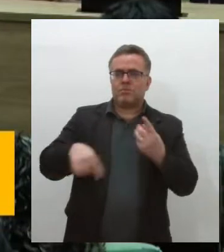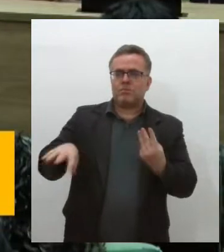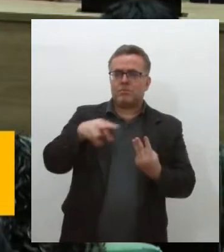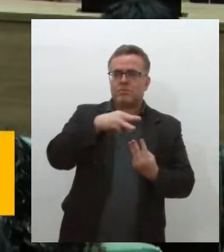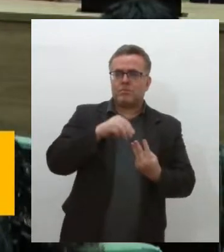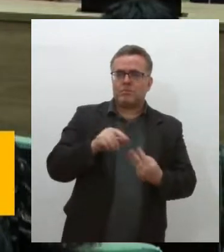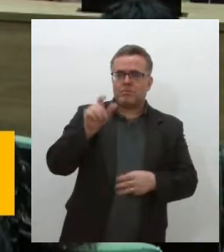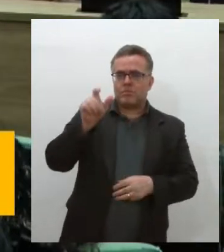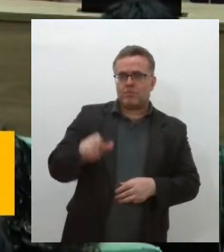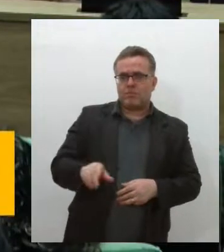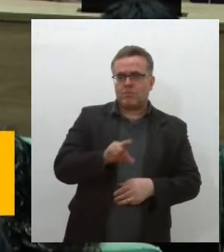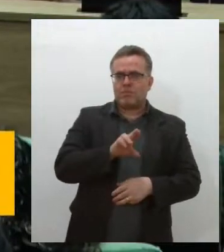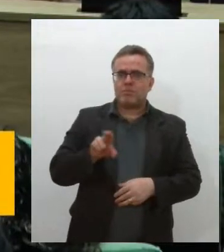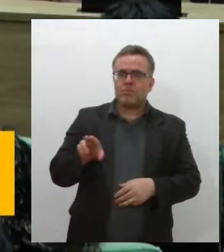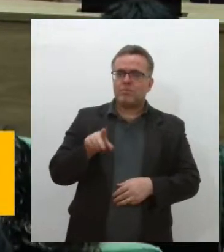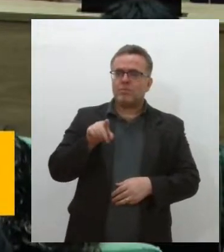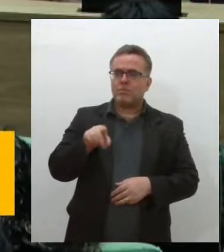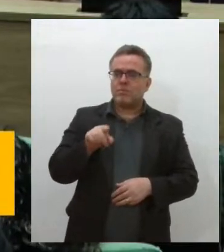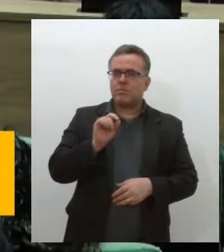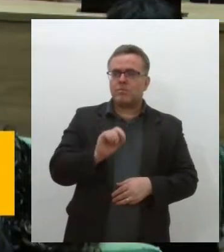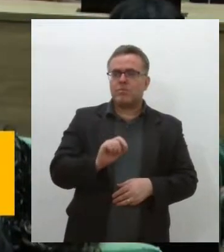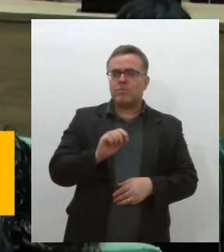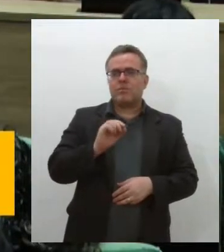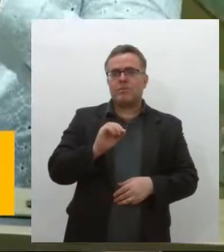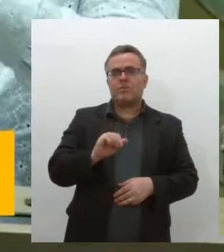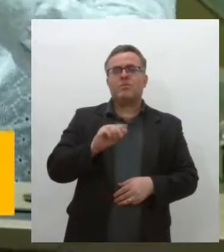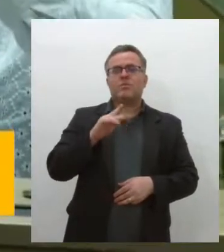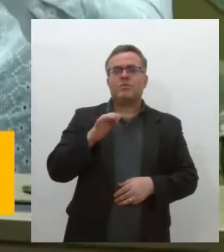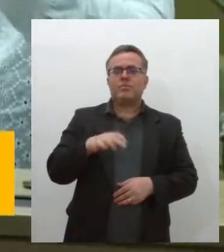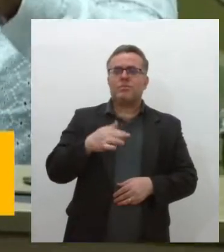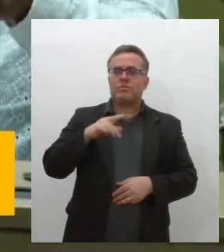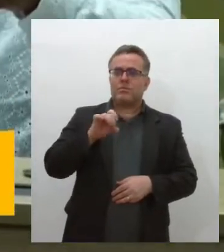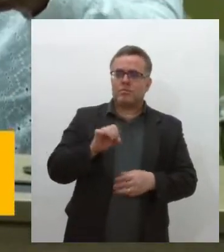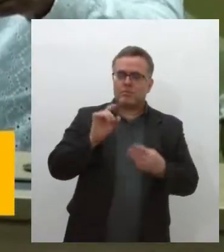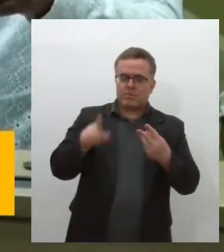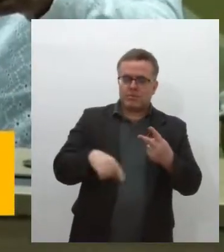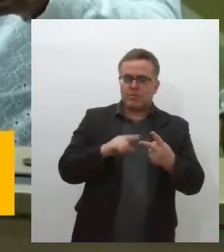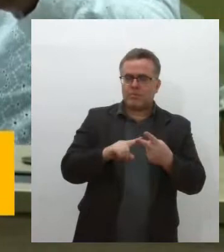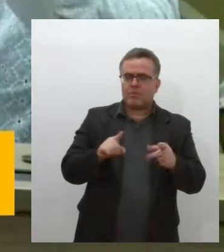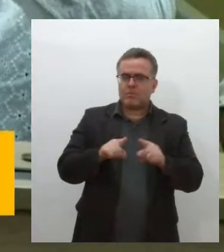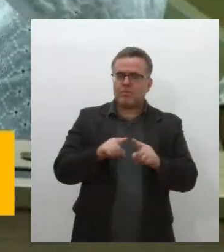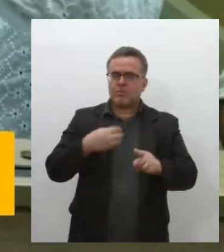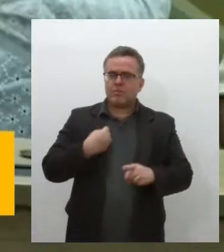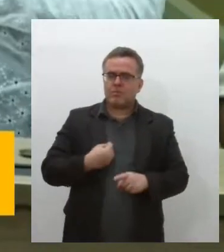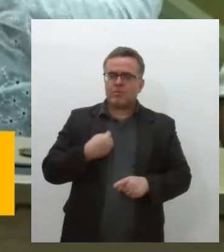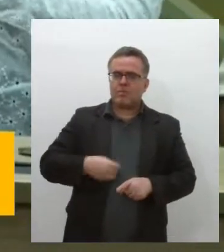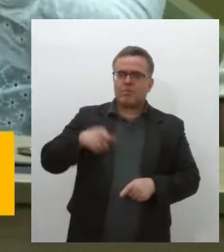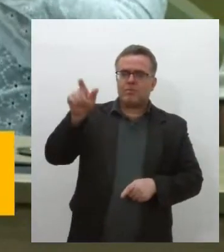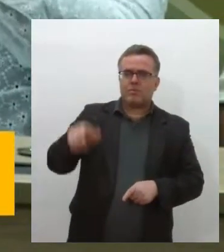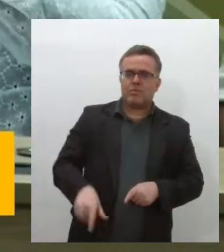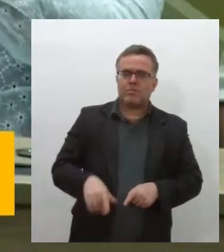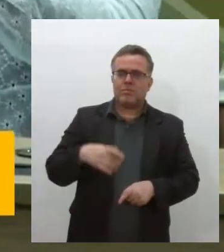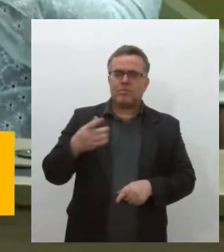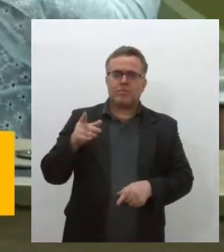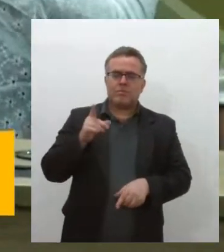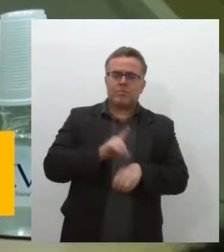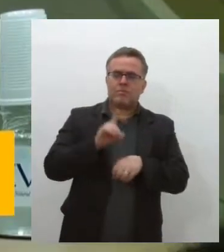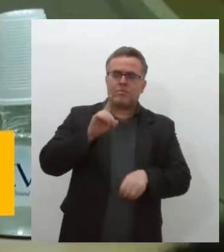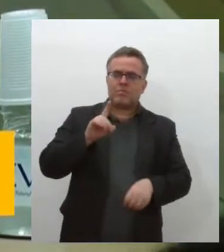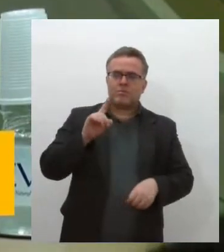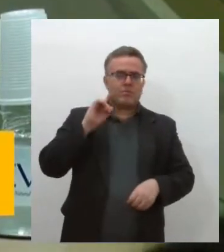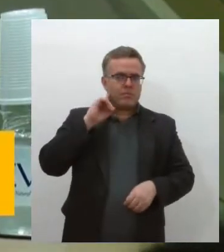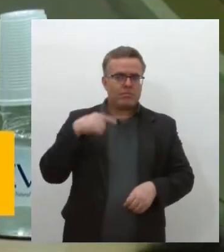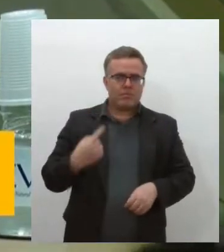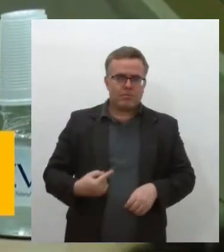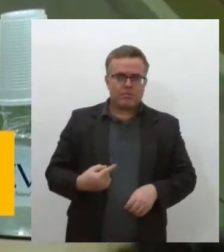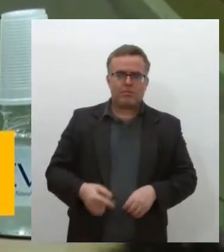Universidade Federal de Sergipe e Babalorixá Fernando Aguiar. Também participaram da mesa o doutor em Direito Ilse Vermatos, a